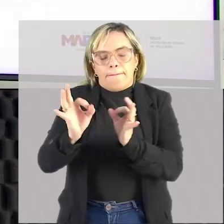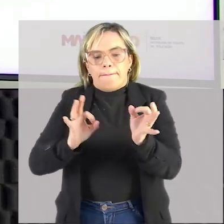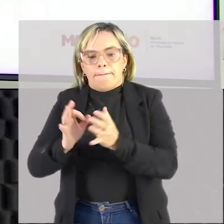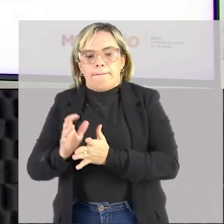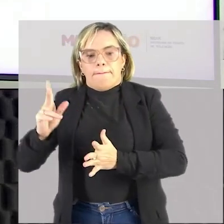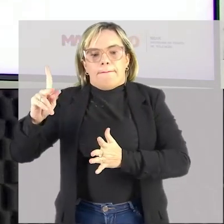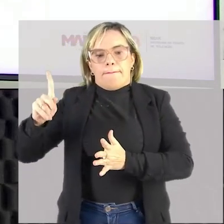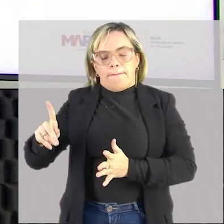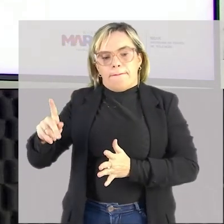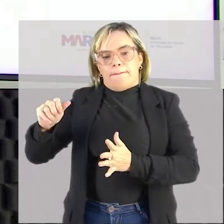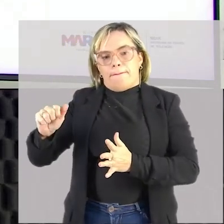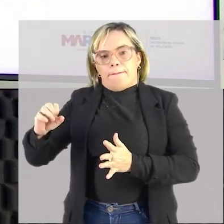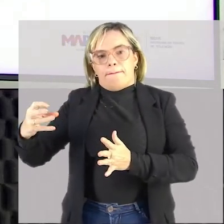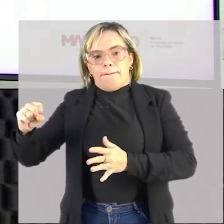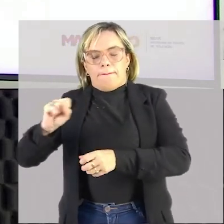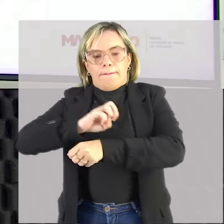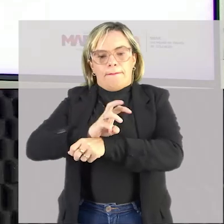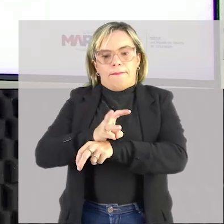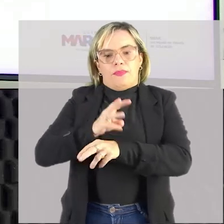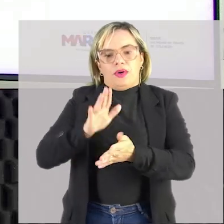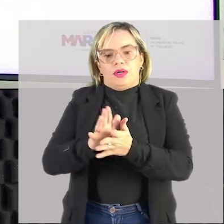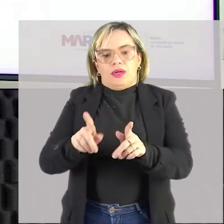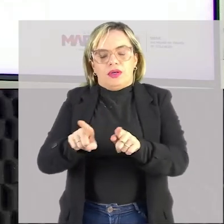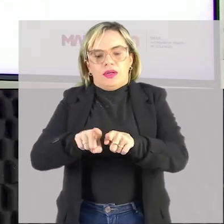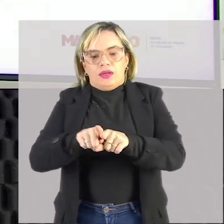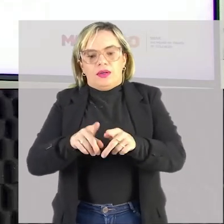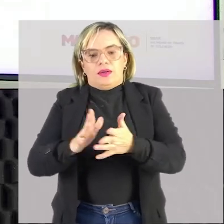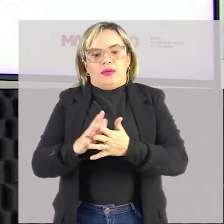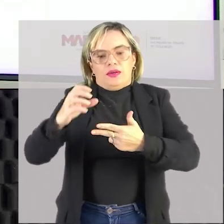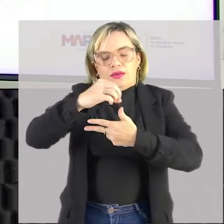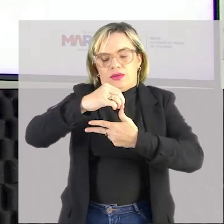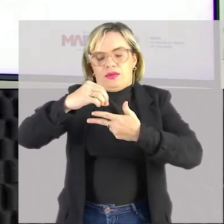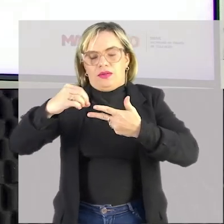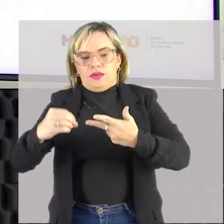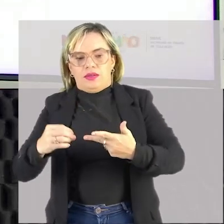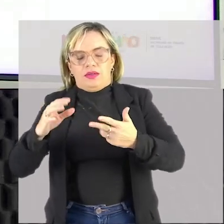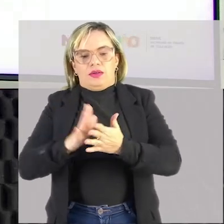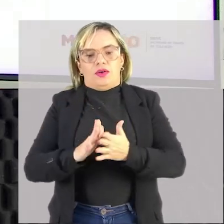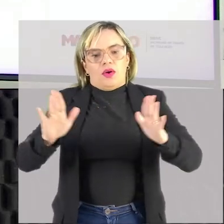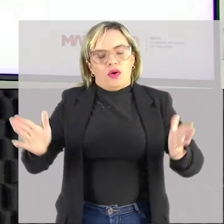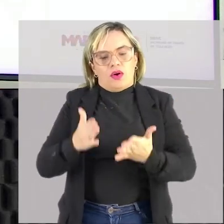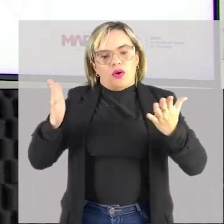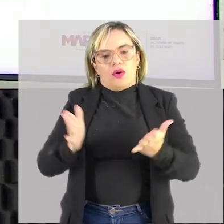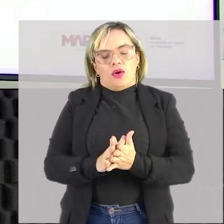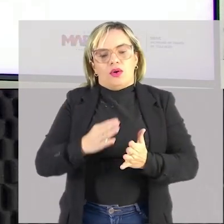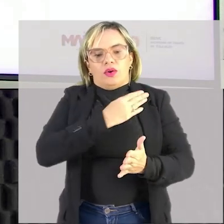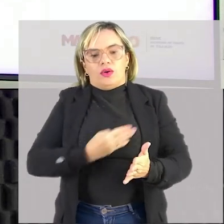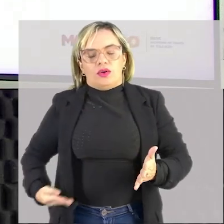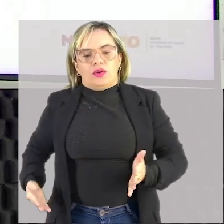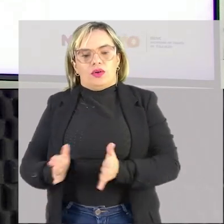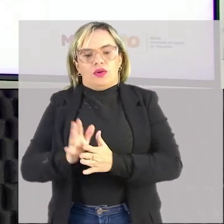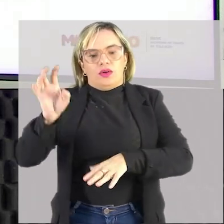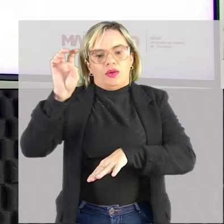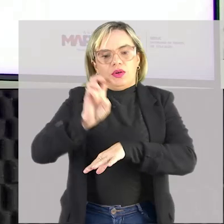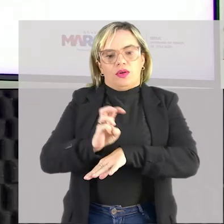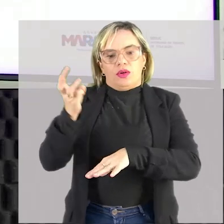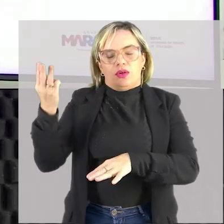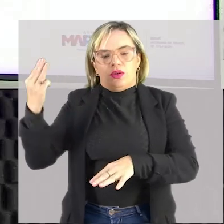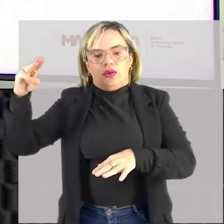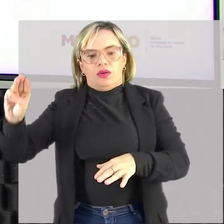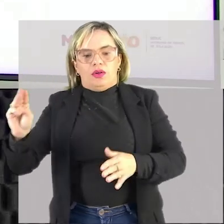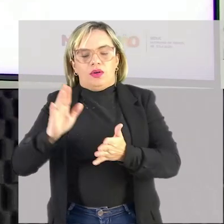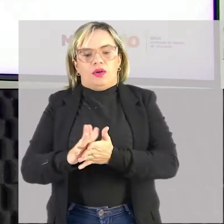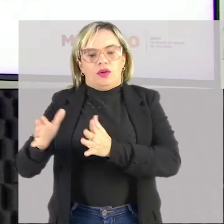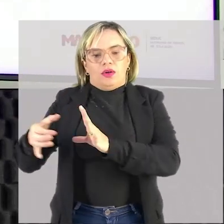preparatório para a UEMA e também para o Enem. É uma iniciativa do Governo do Estado do Maranhão, através da Secretaria de